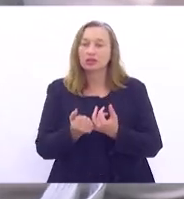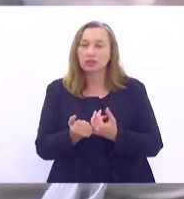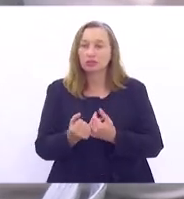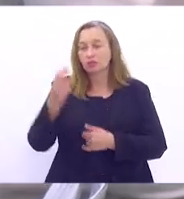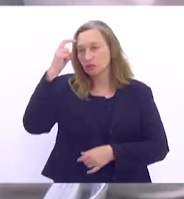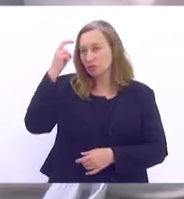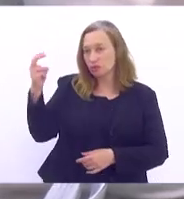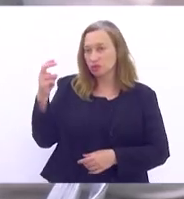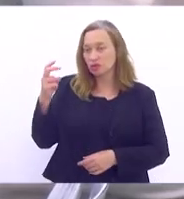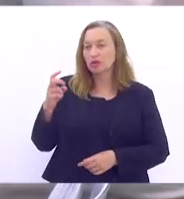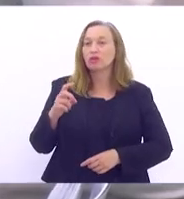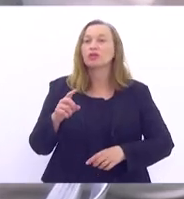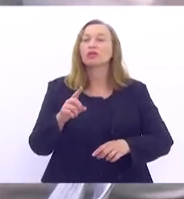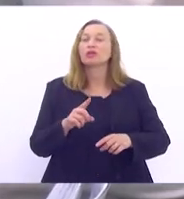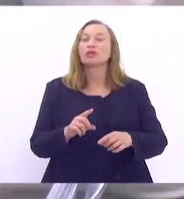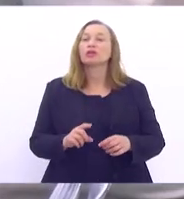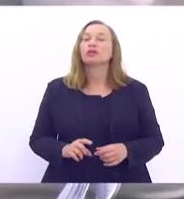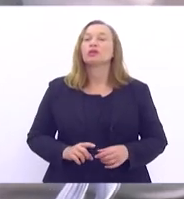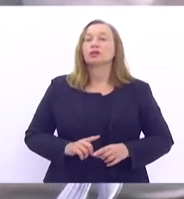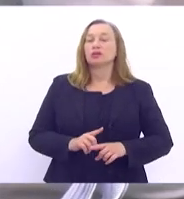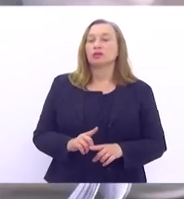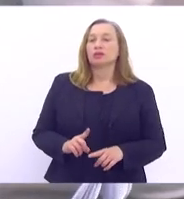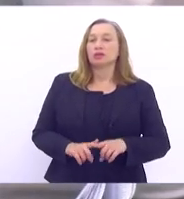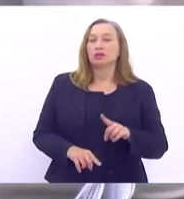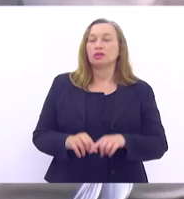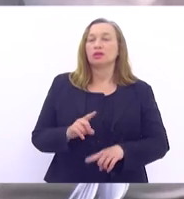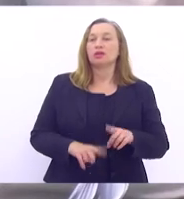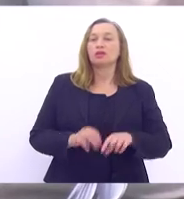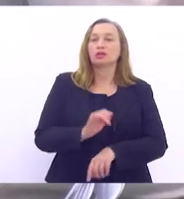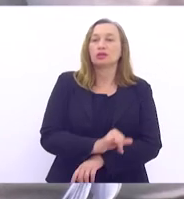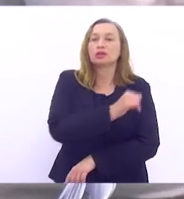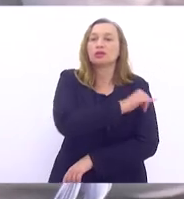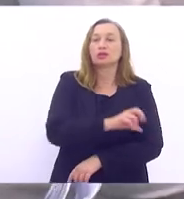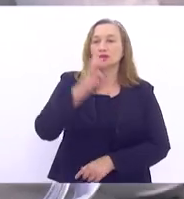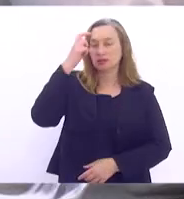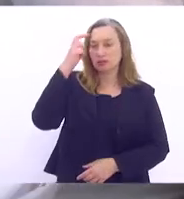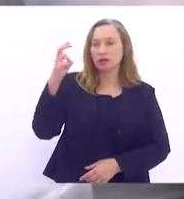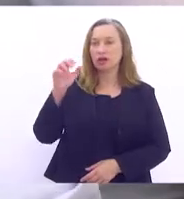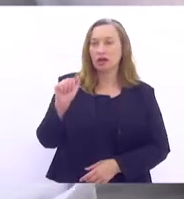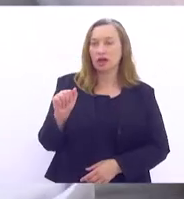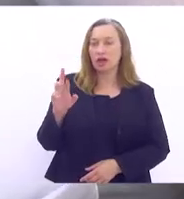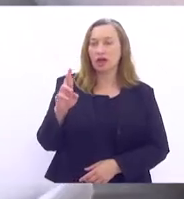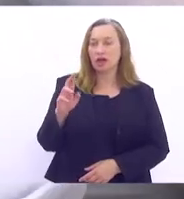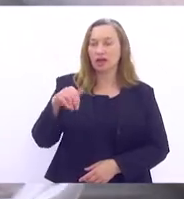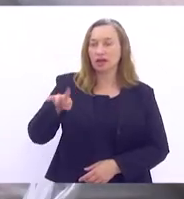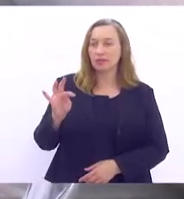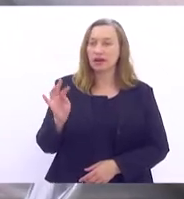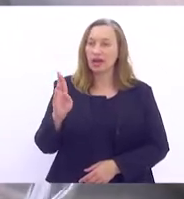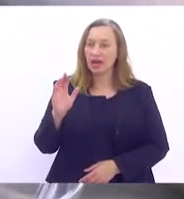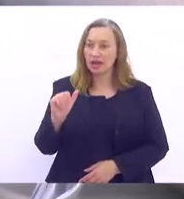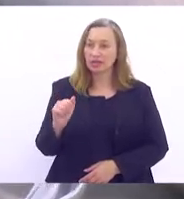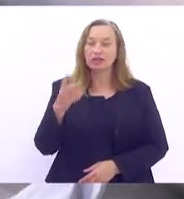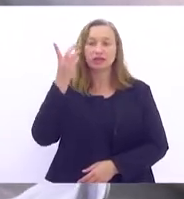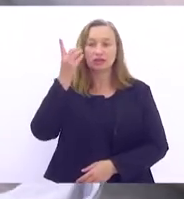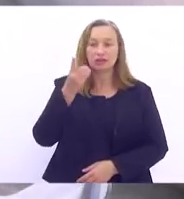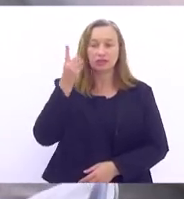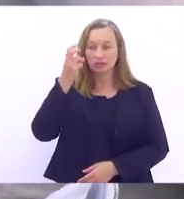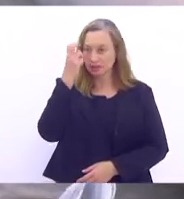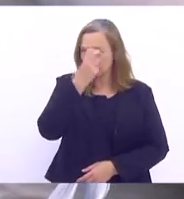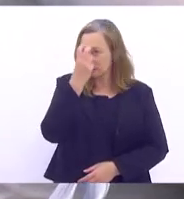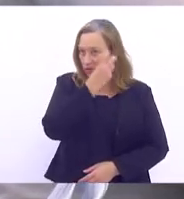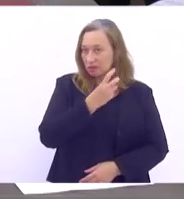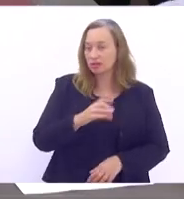de natureza imaterial do Estado do Rio de Janeiro a cultura de arquibancada. Para aparecer, deputada Verônica.